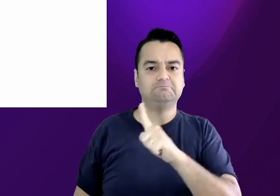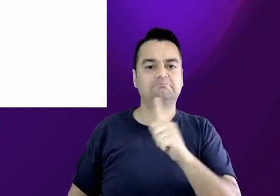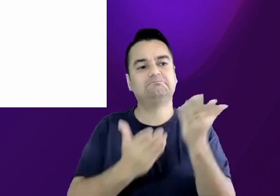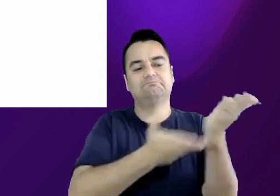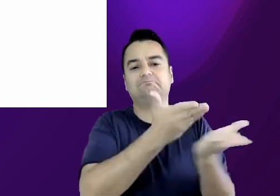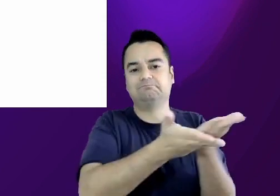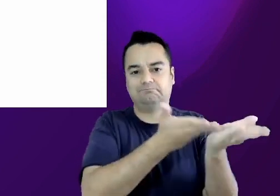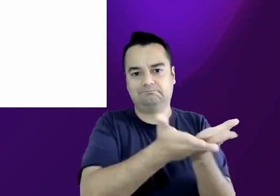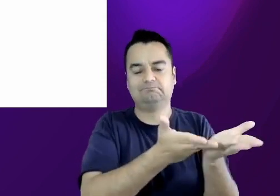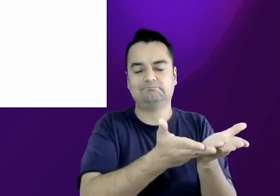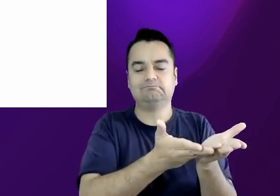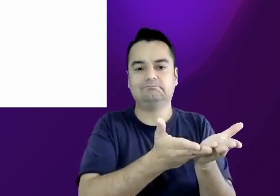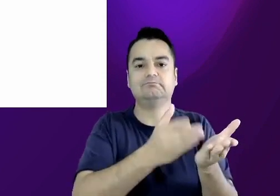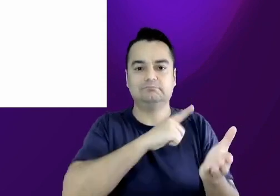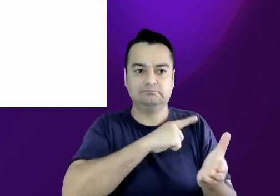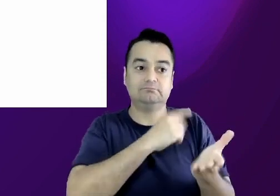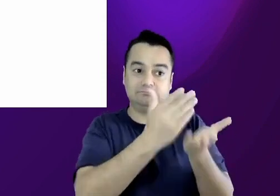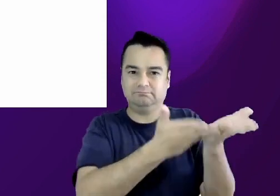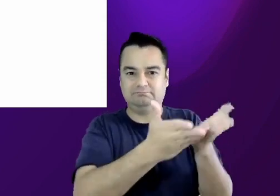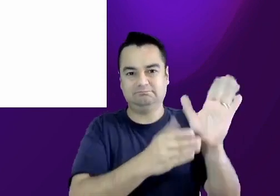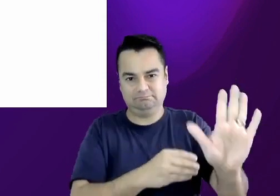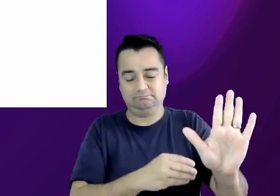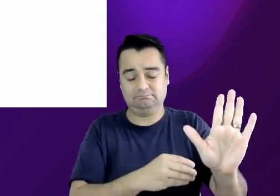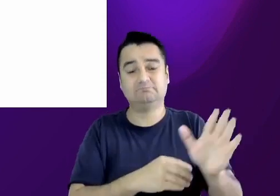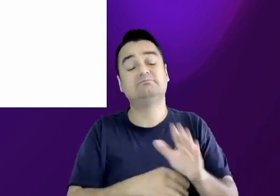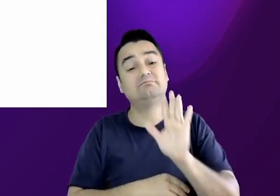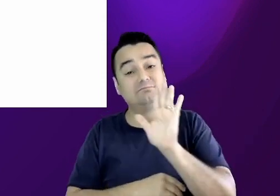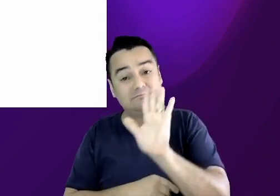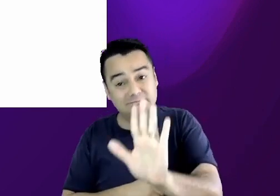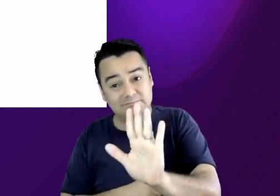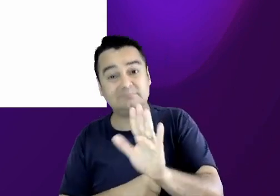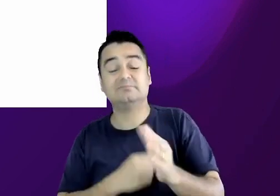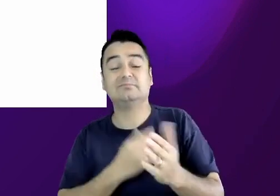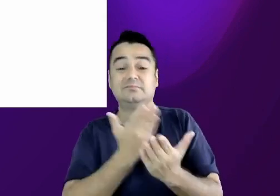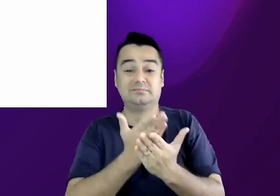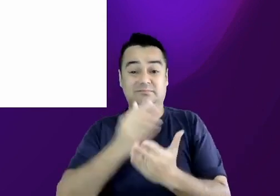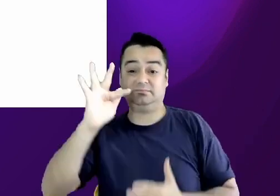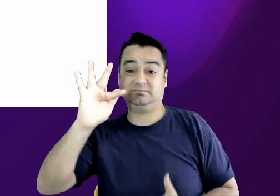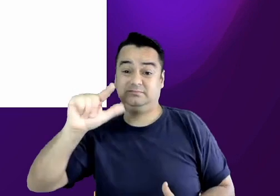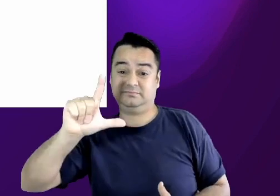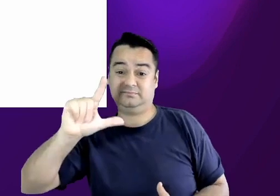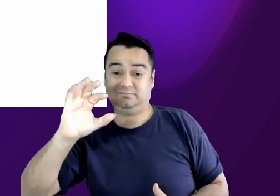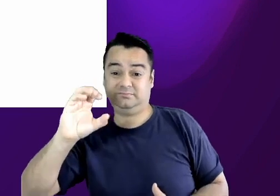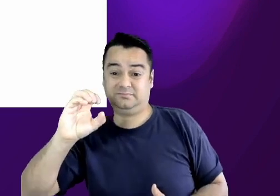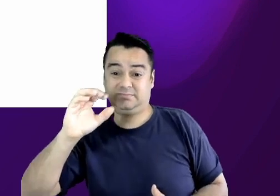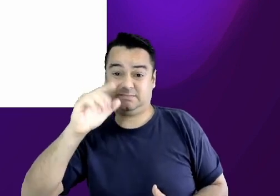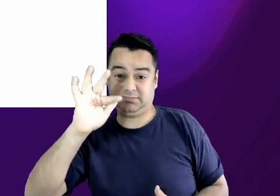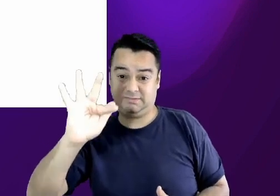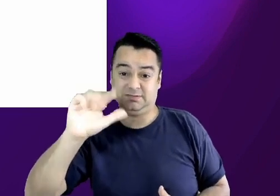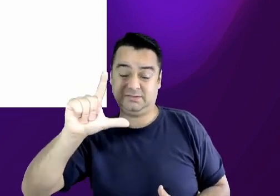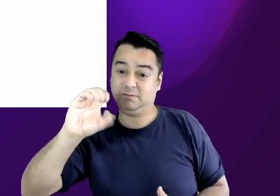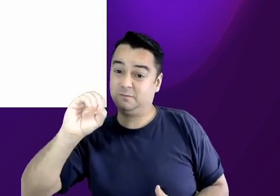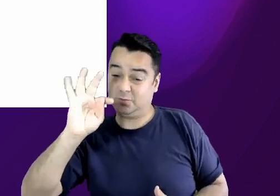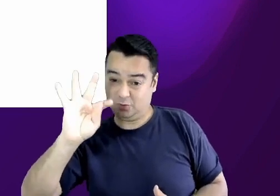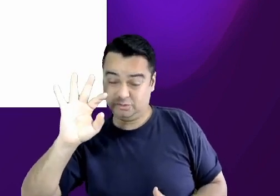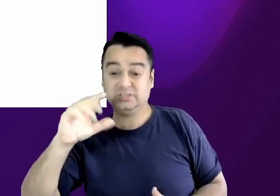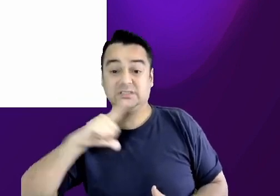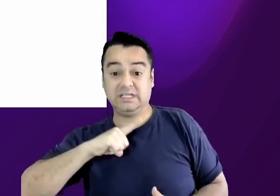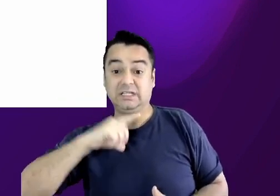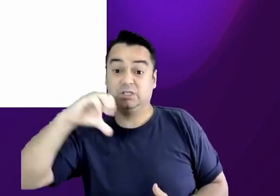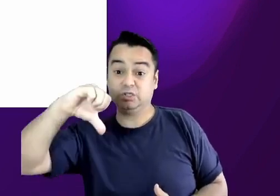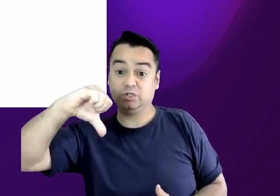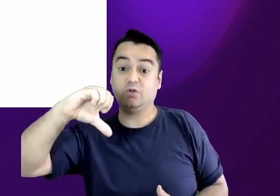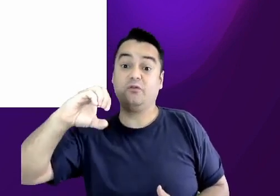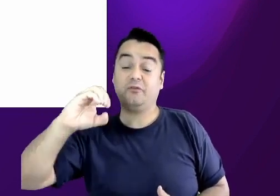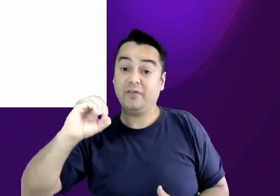estava previsto de terapia para eles. No entanto, no estudo FLOT, apesar de 90% ter feito